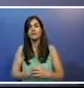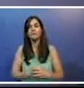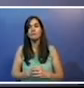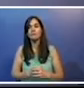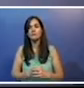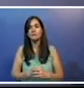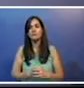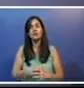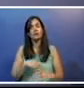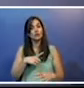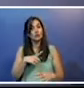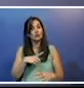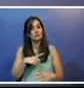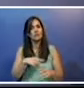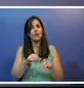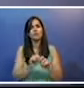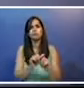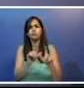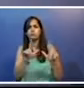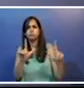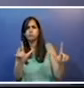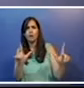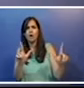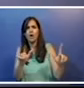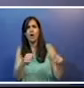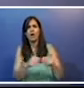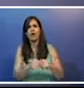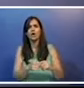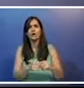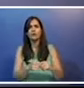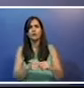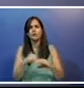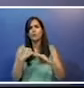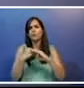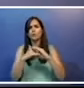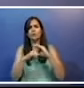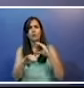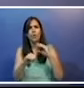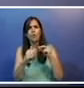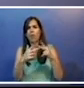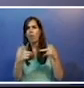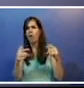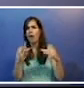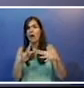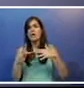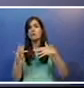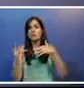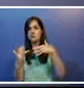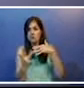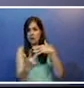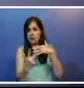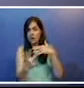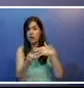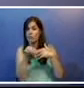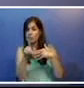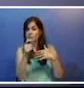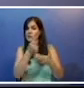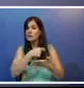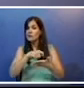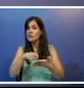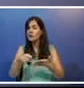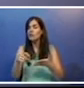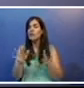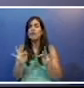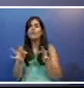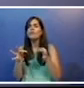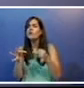e redes sociais? Sim, vai colocar um X ou não. Você escreveu com a finalidade, com